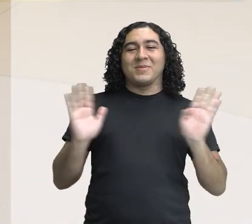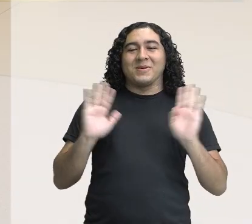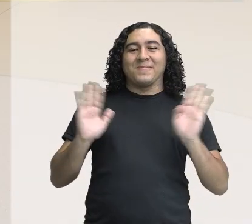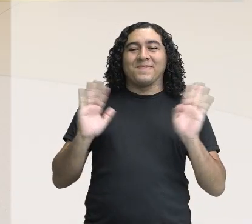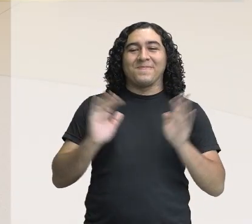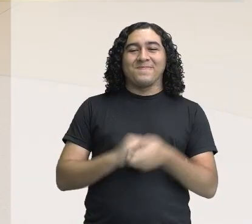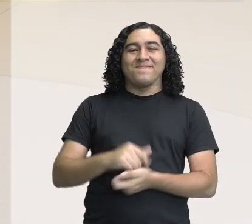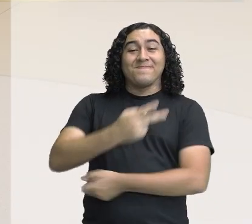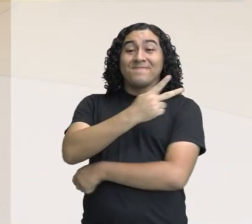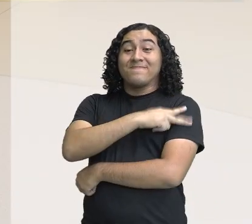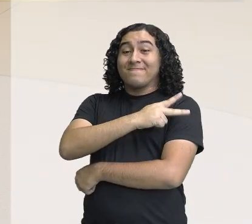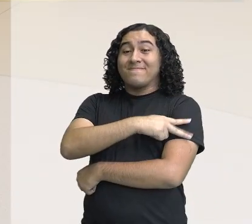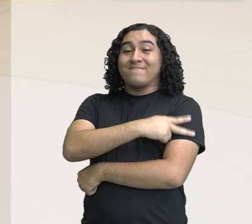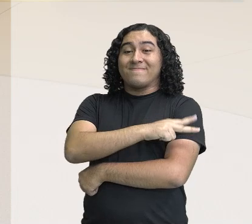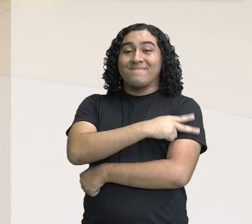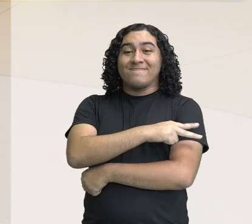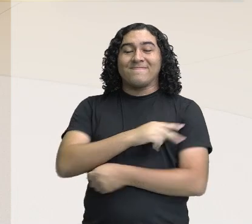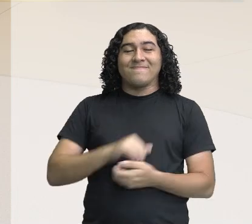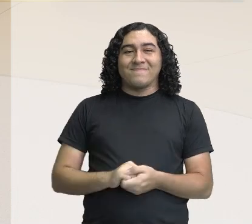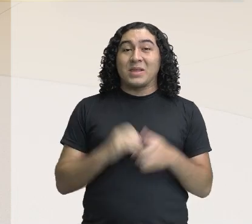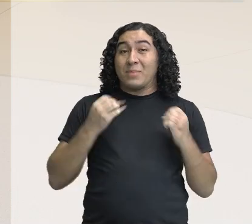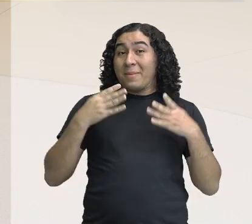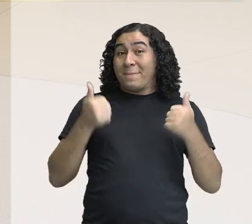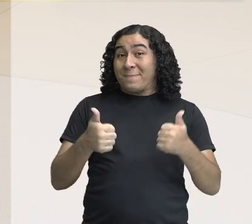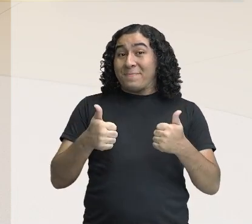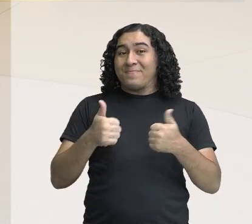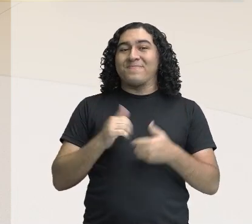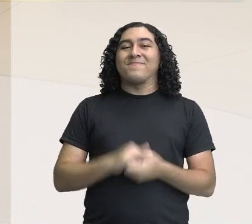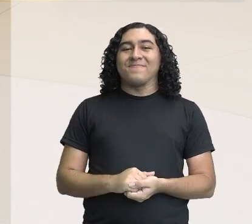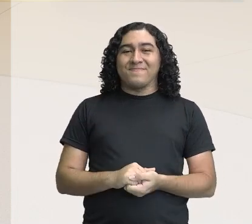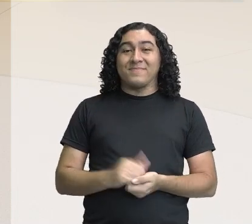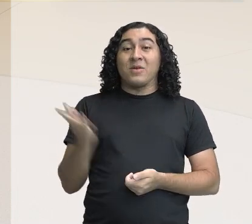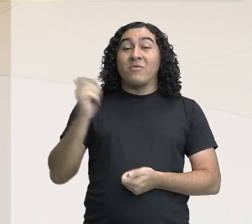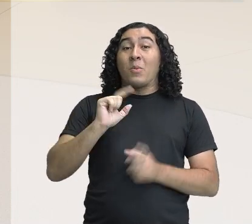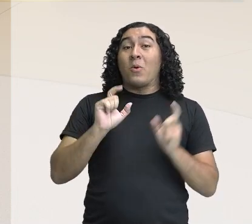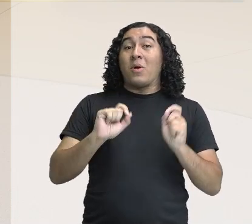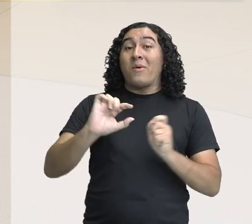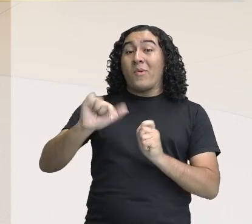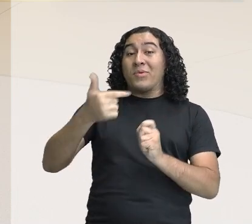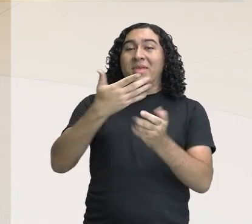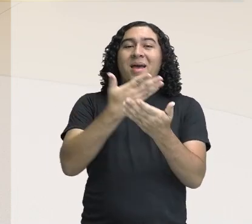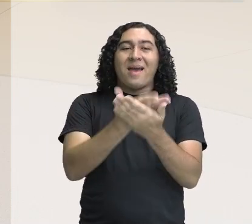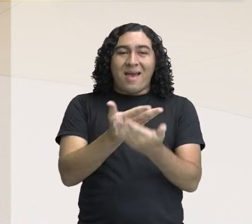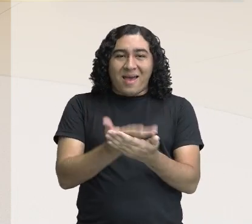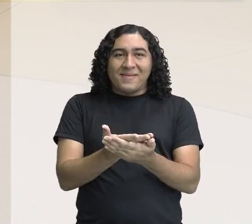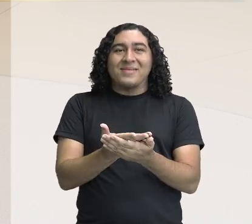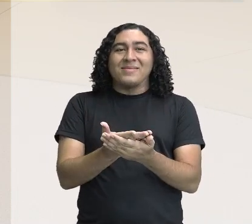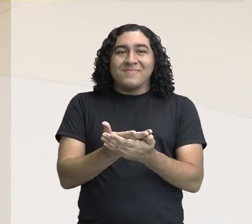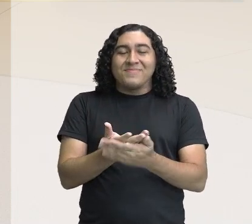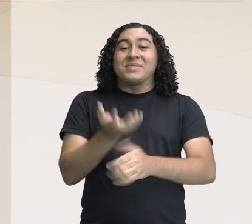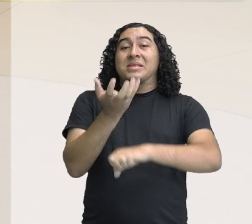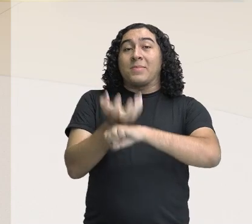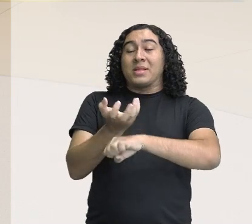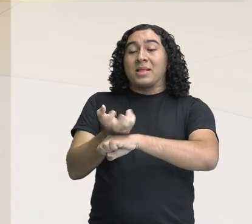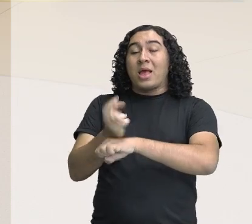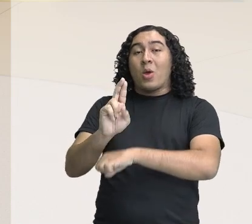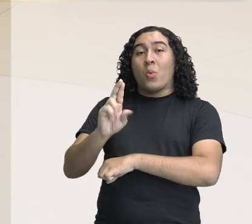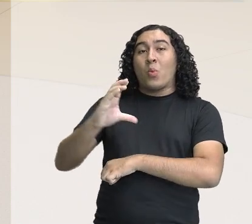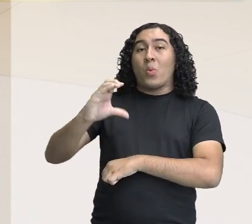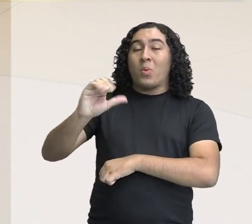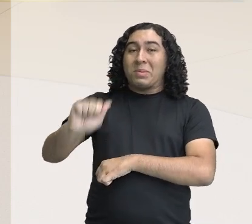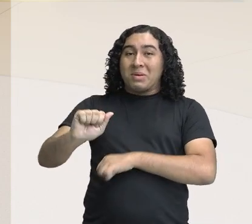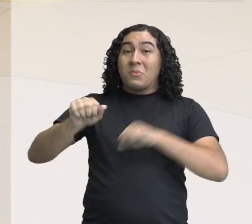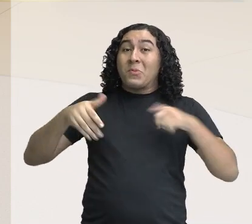Olá, segunda série do ensino médio, tudo bem com vocês? Vamos para mais uma aula da Unidade Curricular de